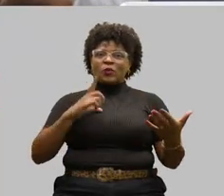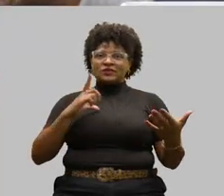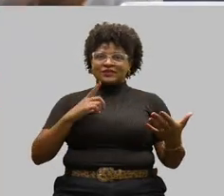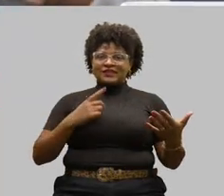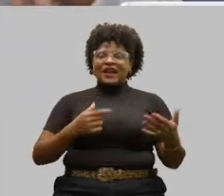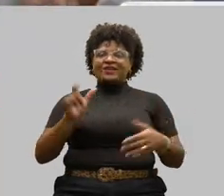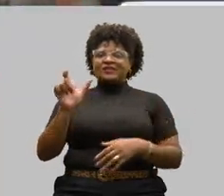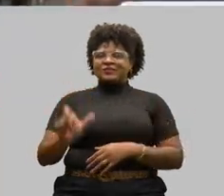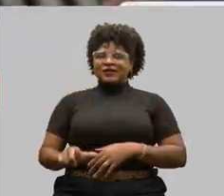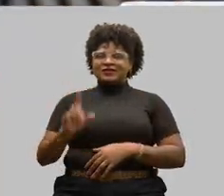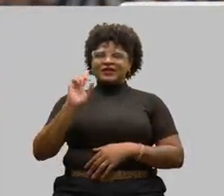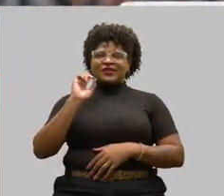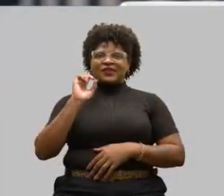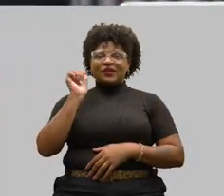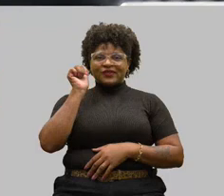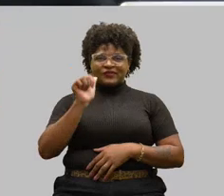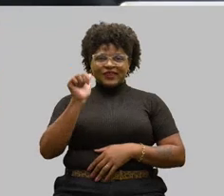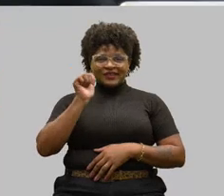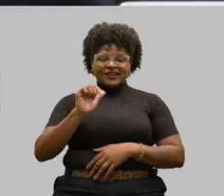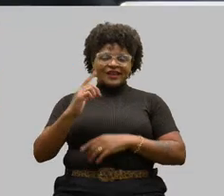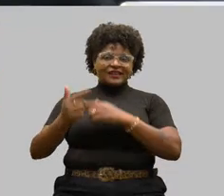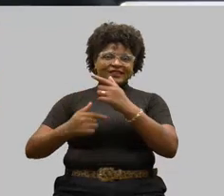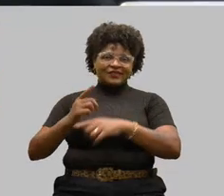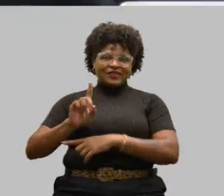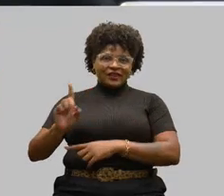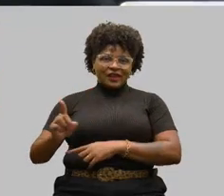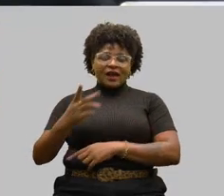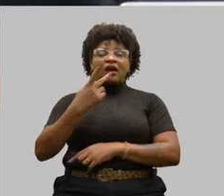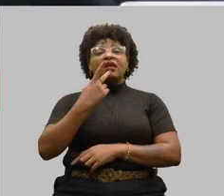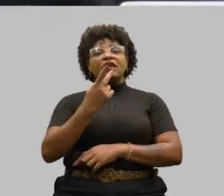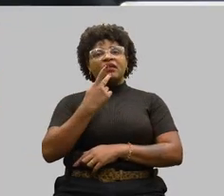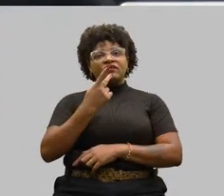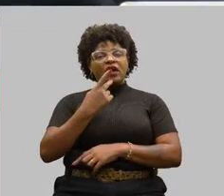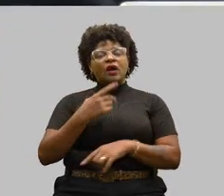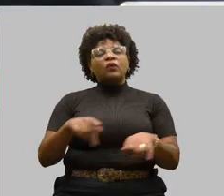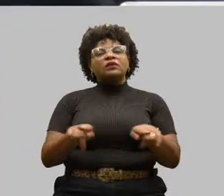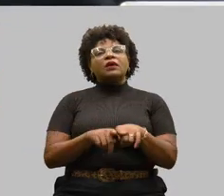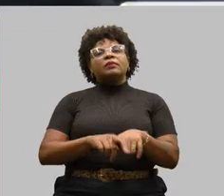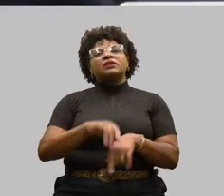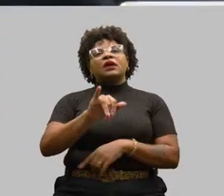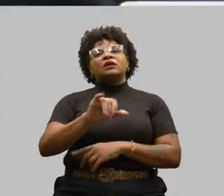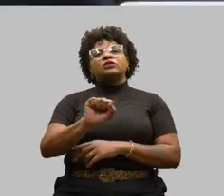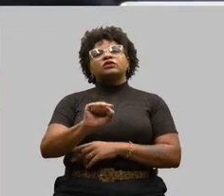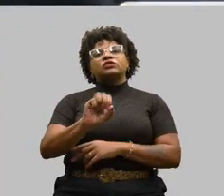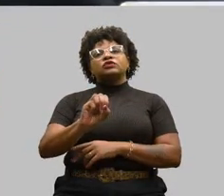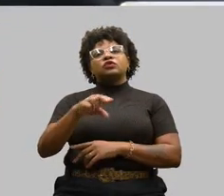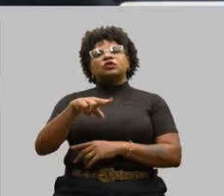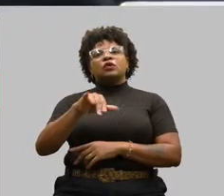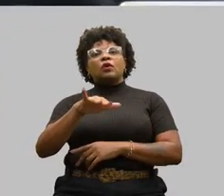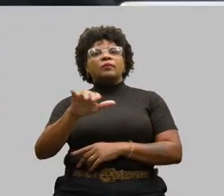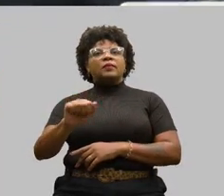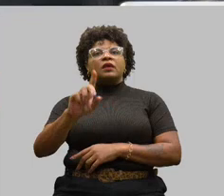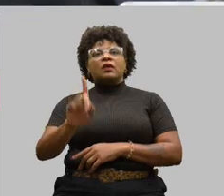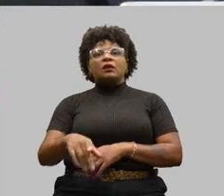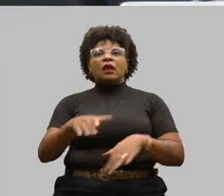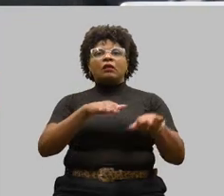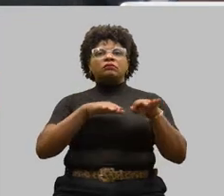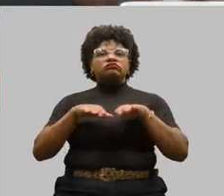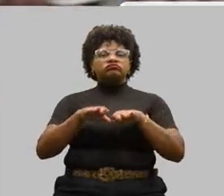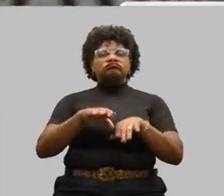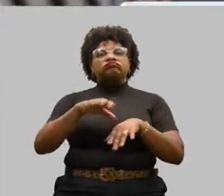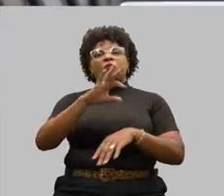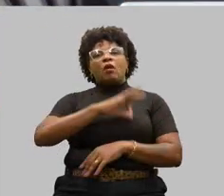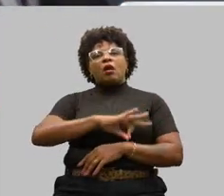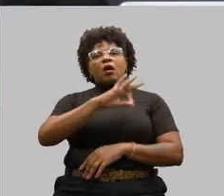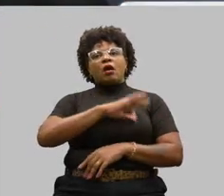nosso estado de Minas Gerais lá ela falou muito da isonomia achei importante inclusive salarial né que a média de